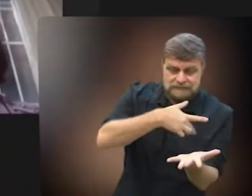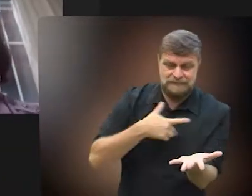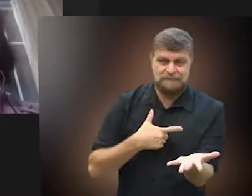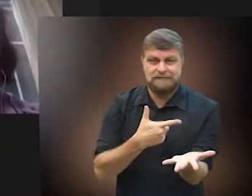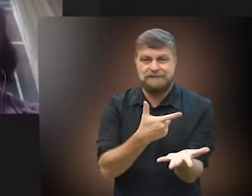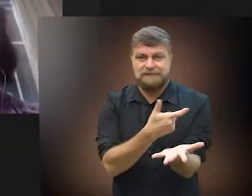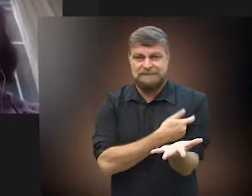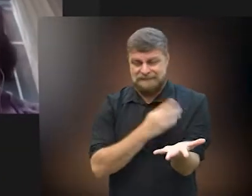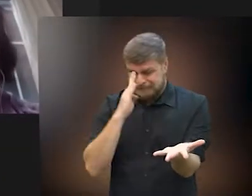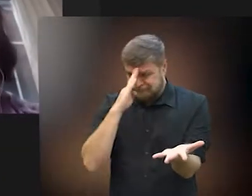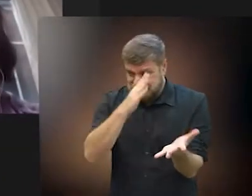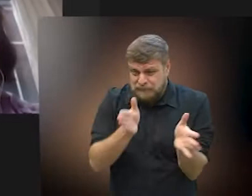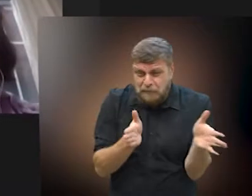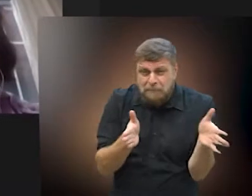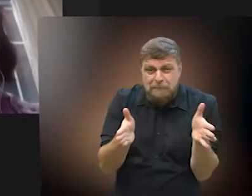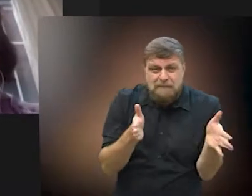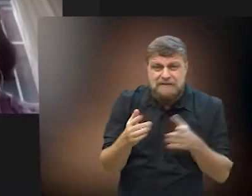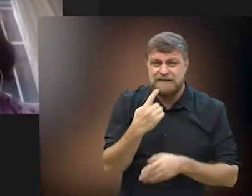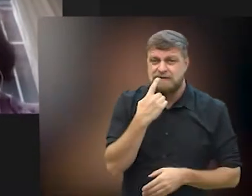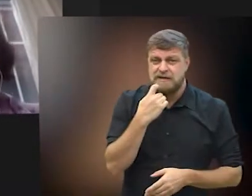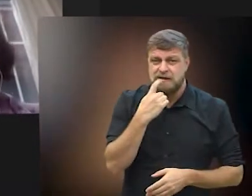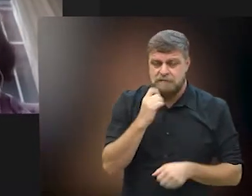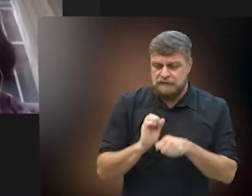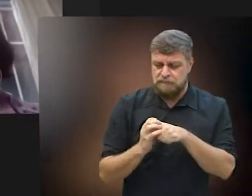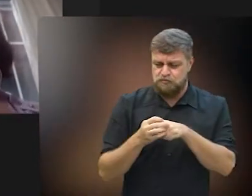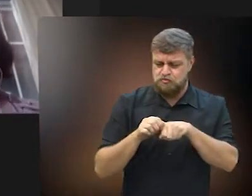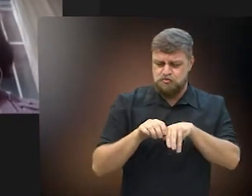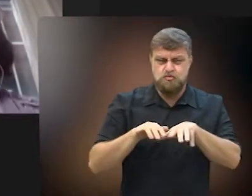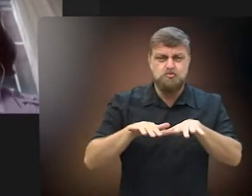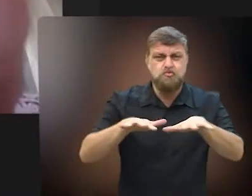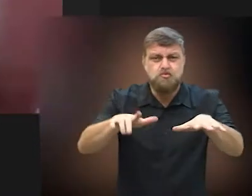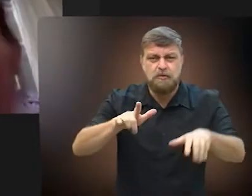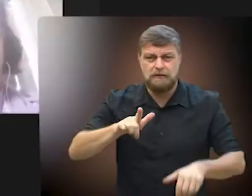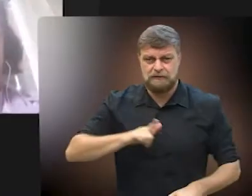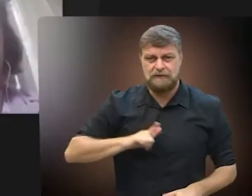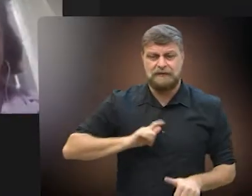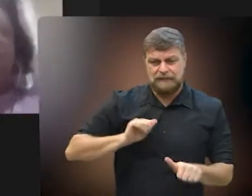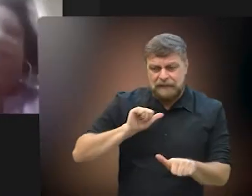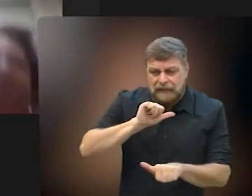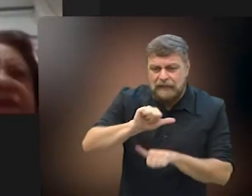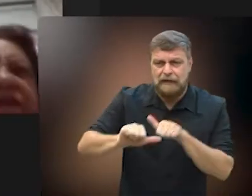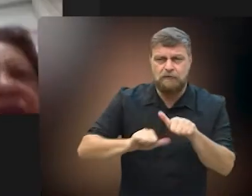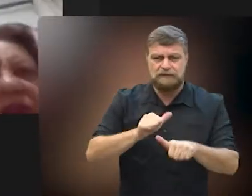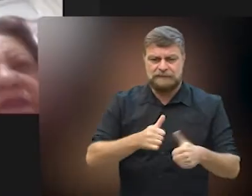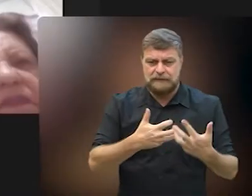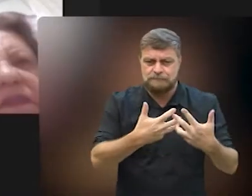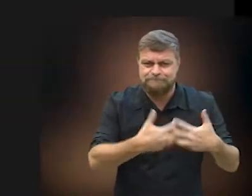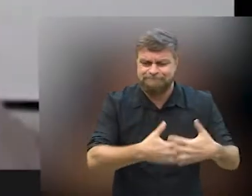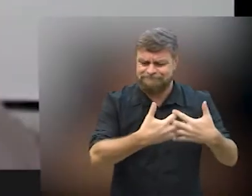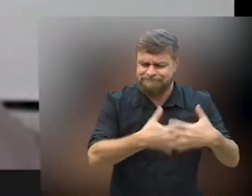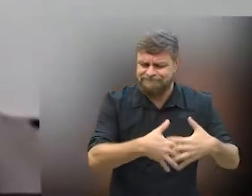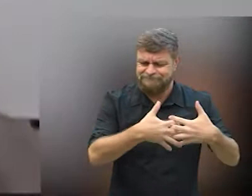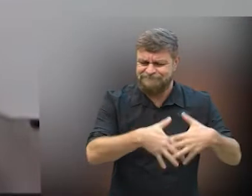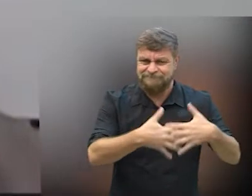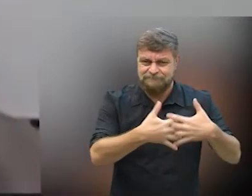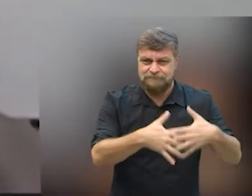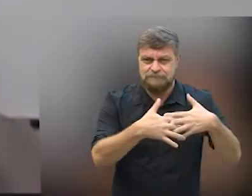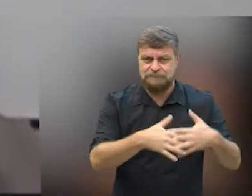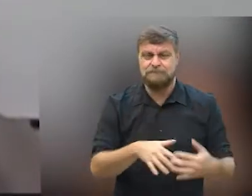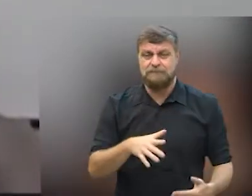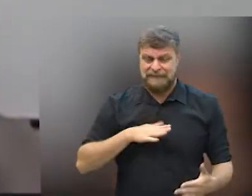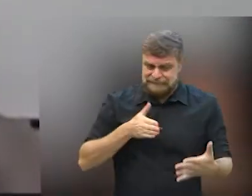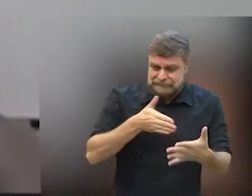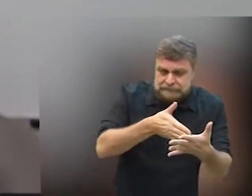a unidade básica de saúde, principalmente nesse período da fase vermelha da pandemia, que acaba tendo que alterar sua rotina